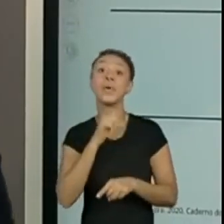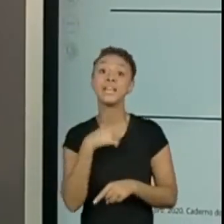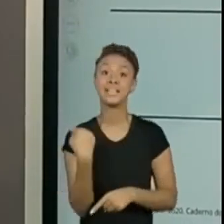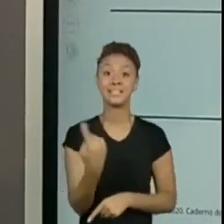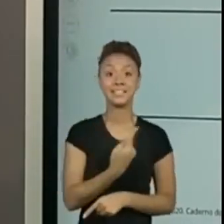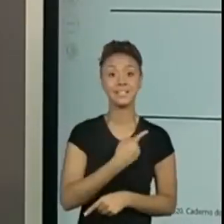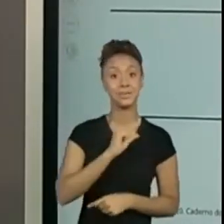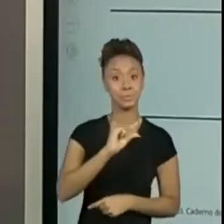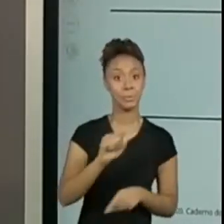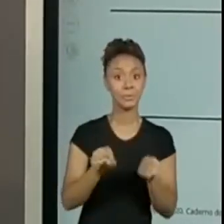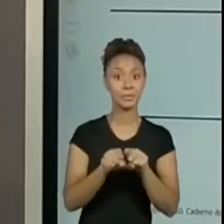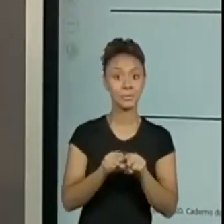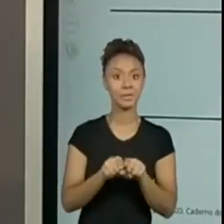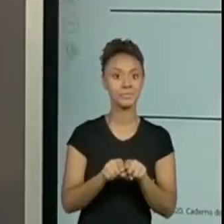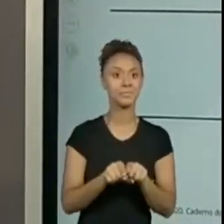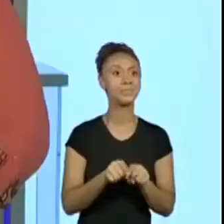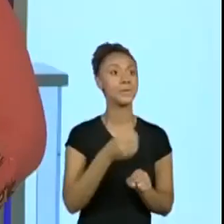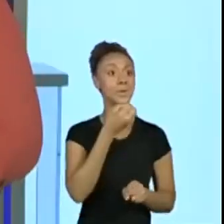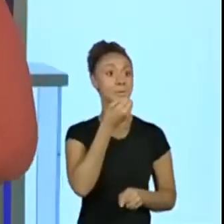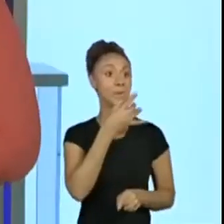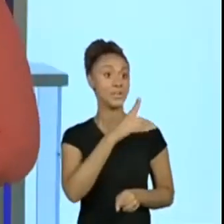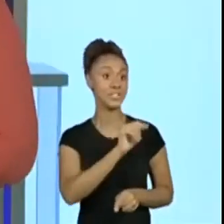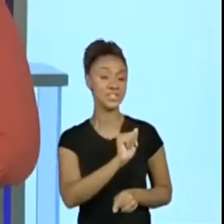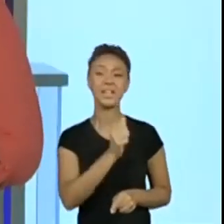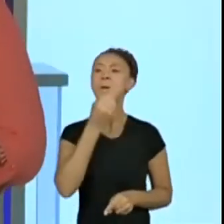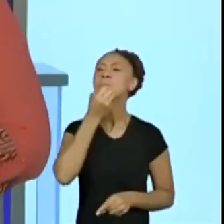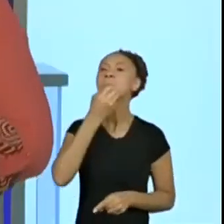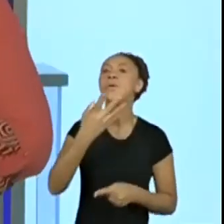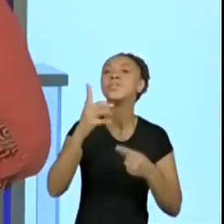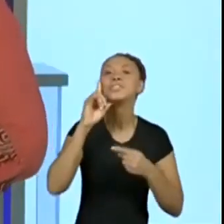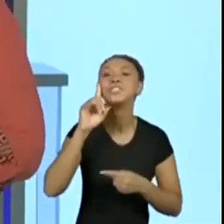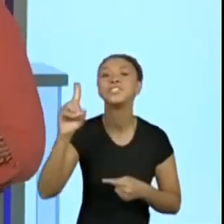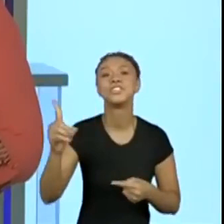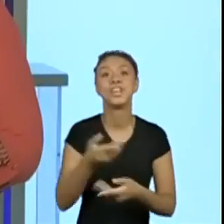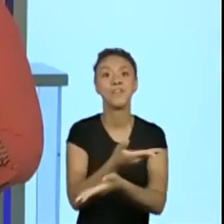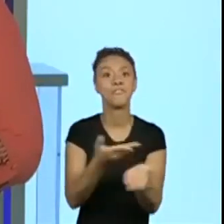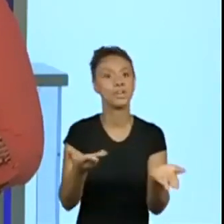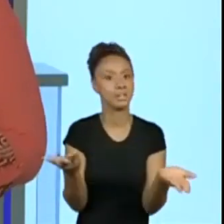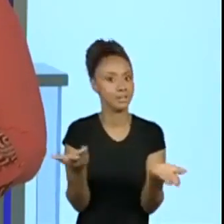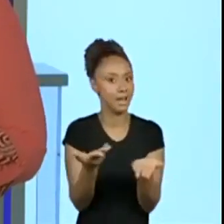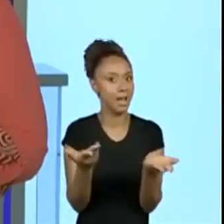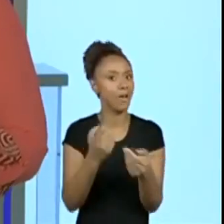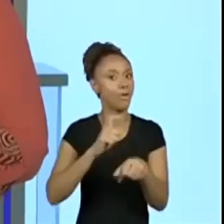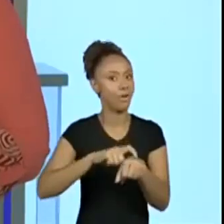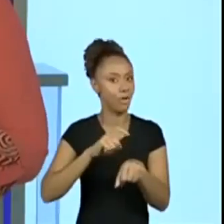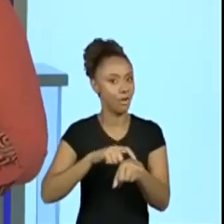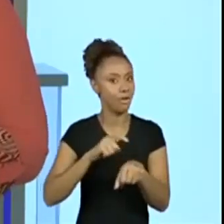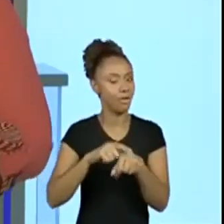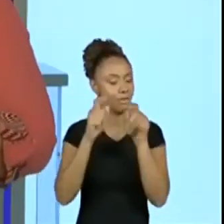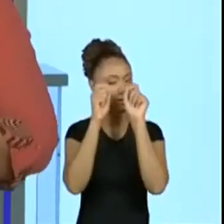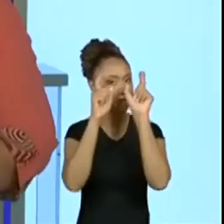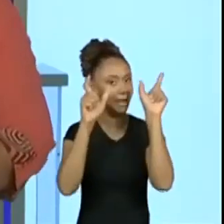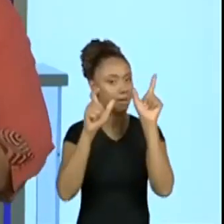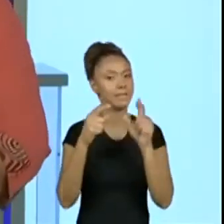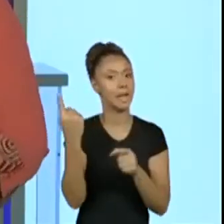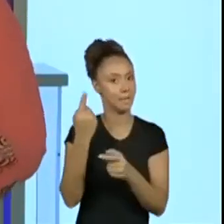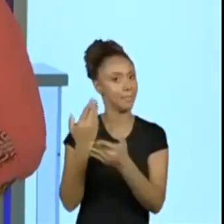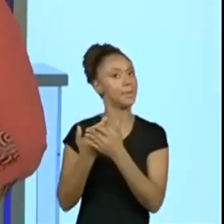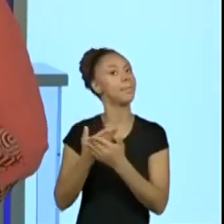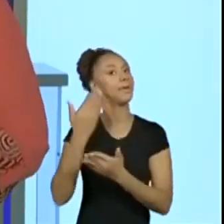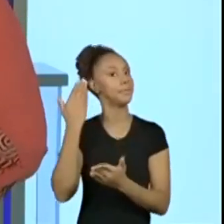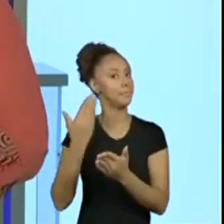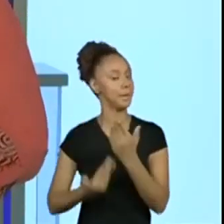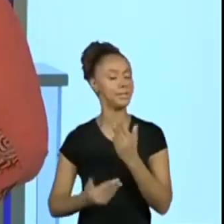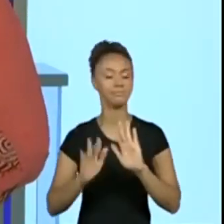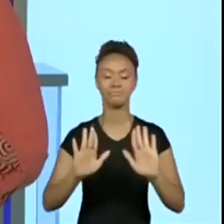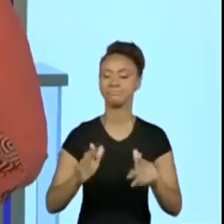gente. Professora Vivi, vamos falar um bom dia para eles? Bom dia, turminha que acordou agora, perdeu a primeira aula, mas tudo bem,